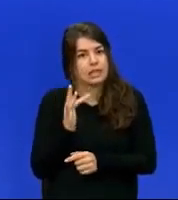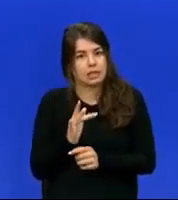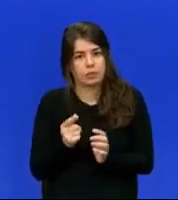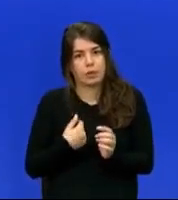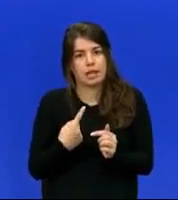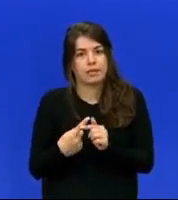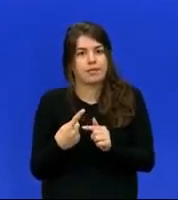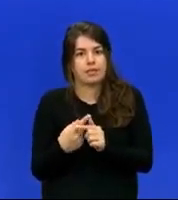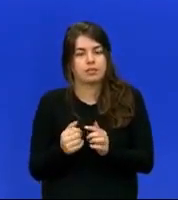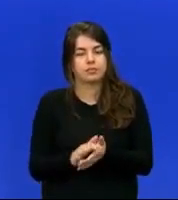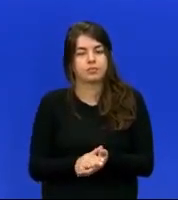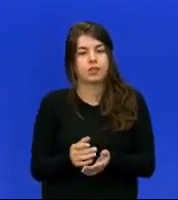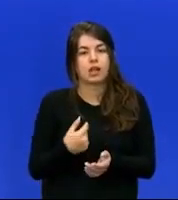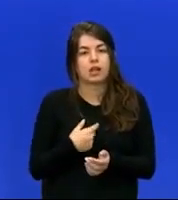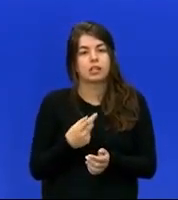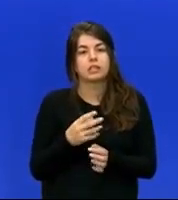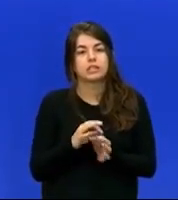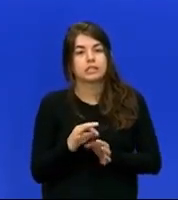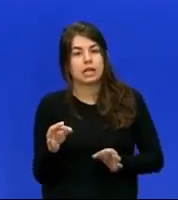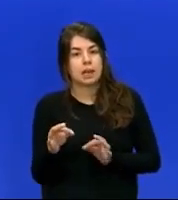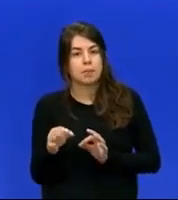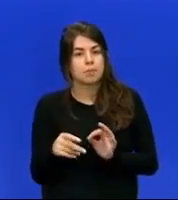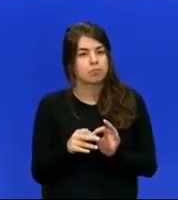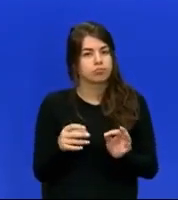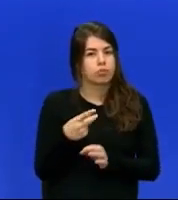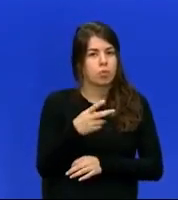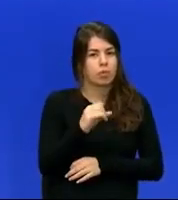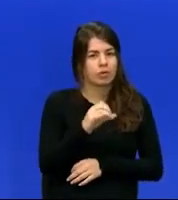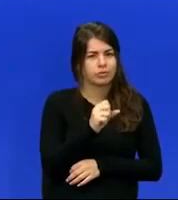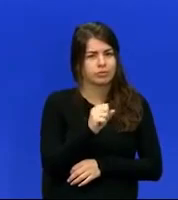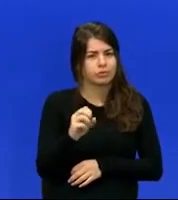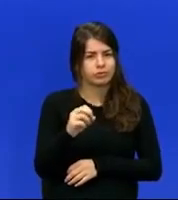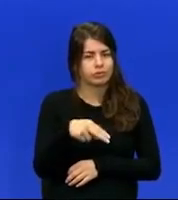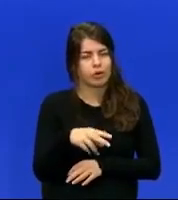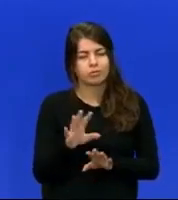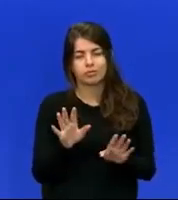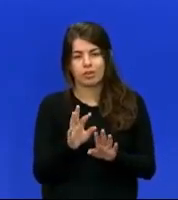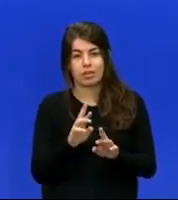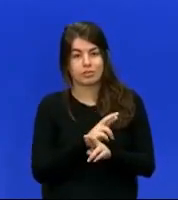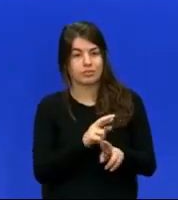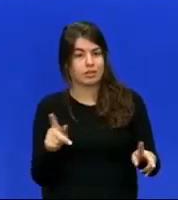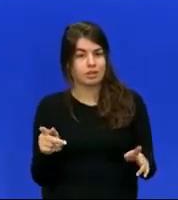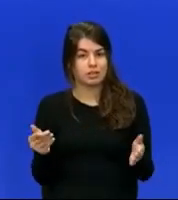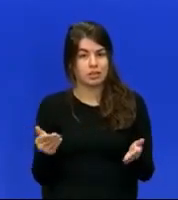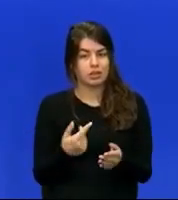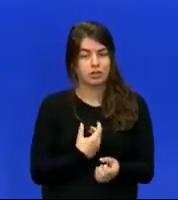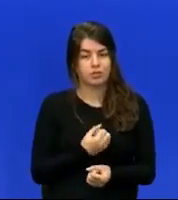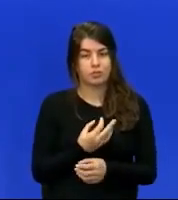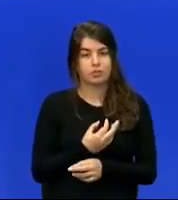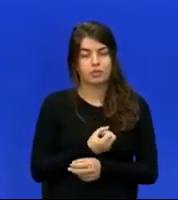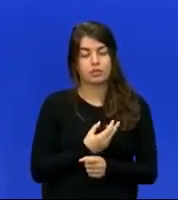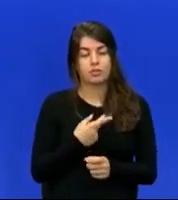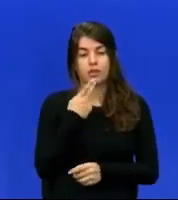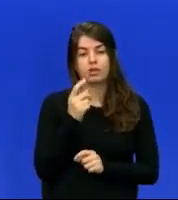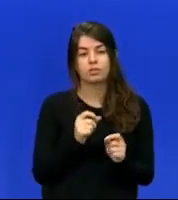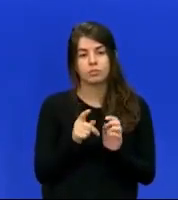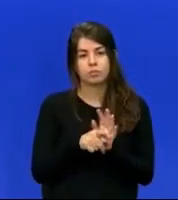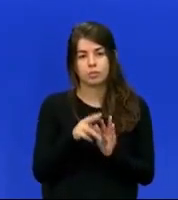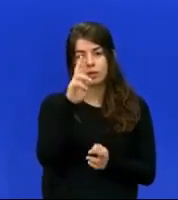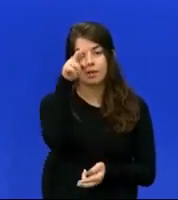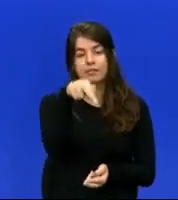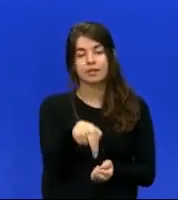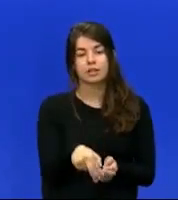estou trabalhando com quilômetro. Não, mas eu estou trabalhando, eu tenho outras informações nesse caso que refere-se